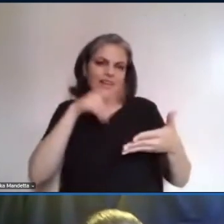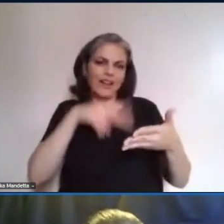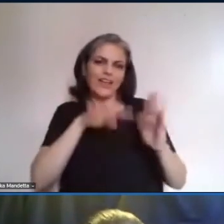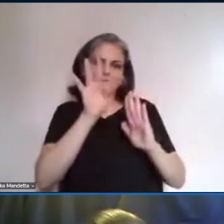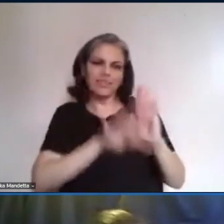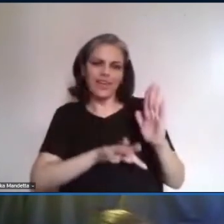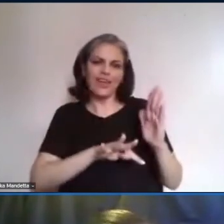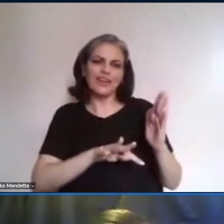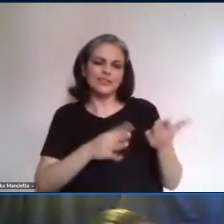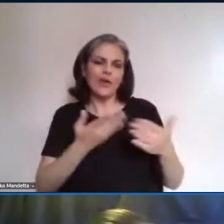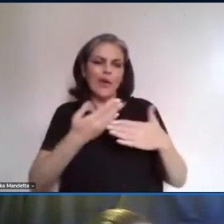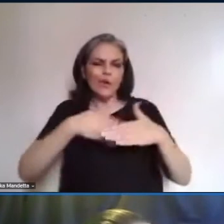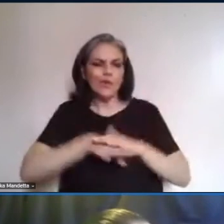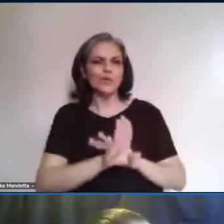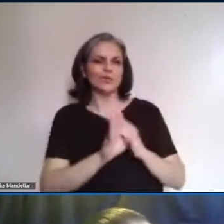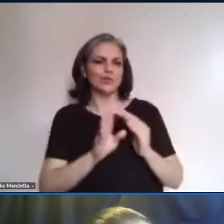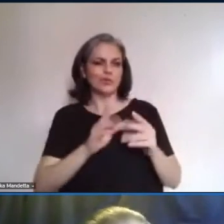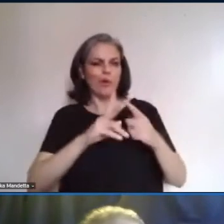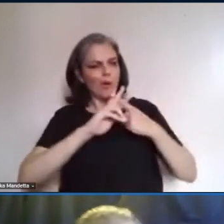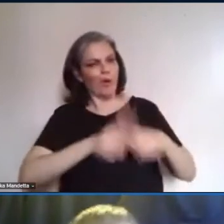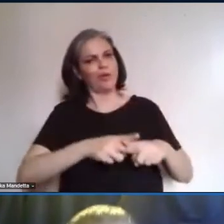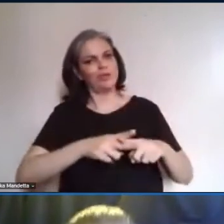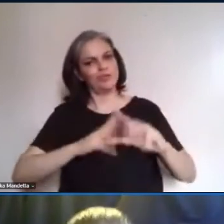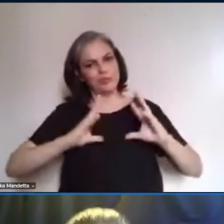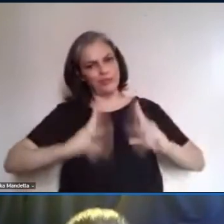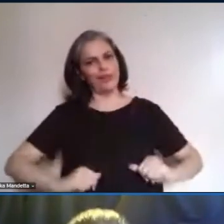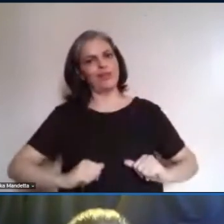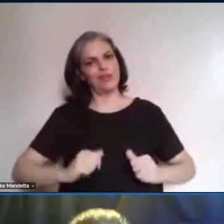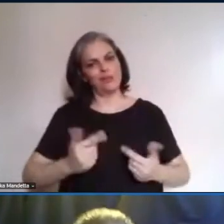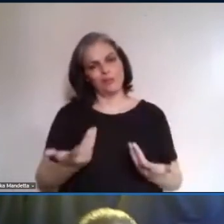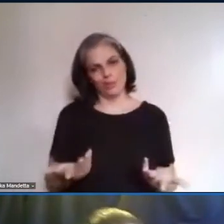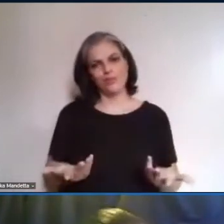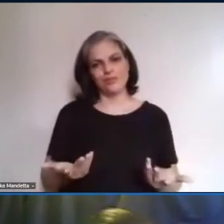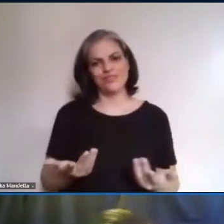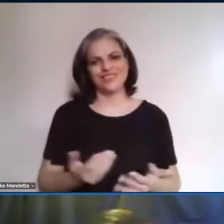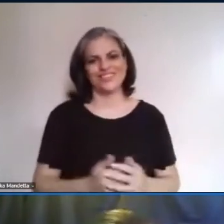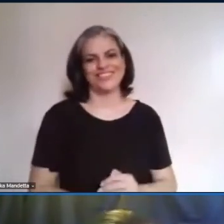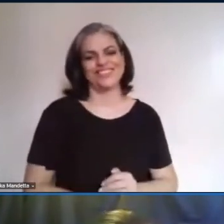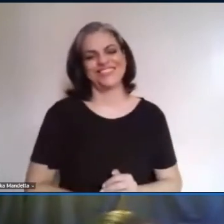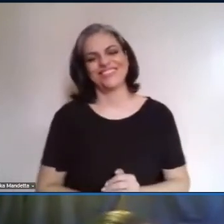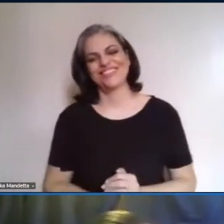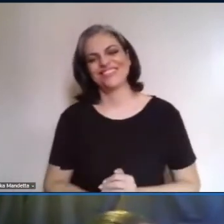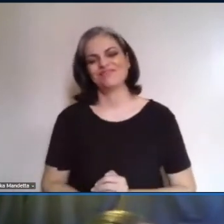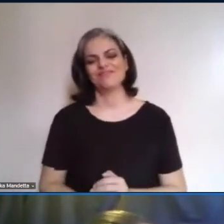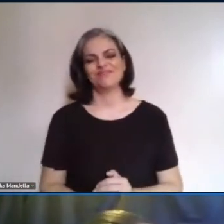começa a limpar, um dia eu chego no nível assim, mais macro da coisa.